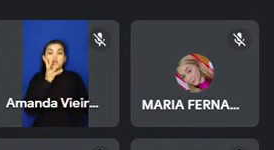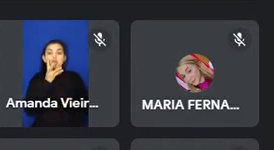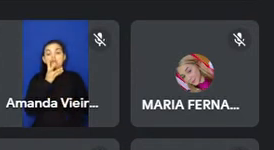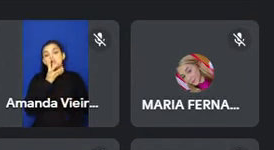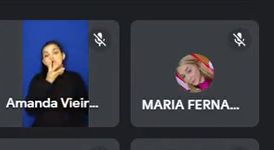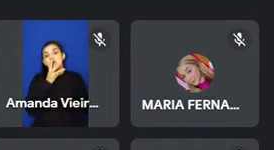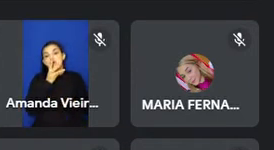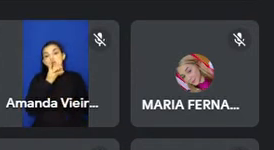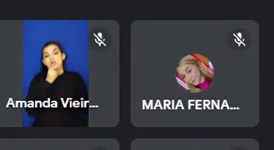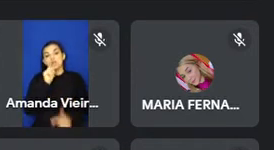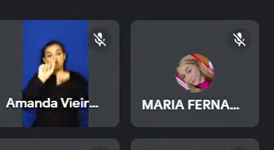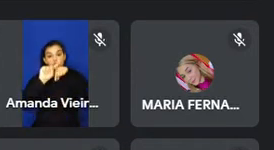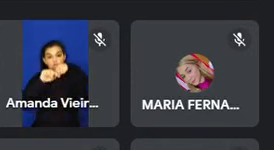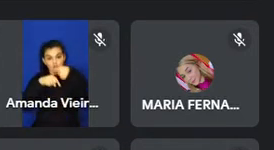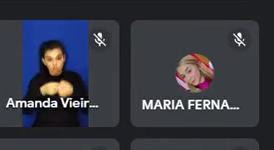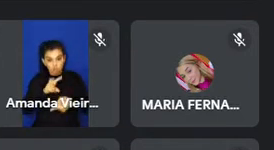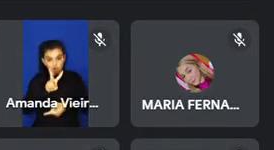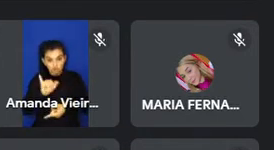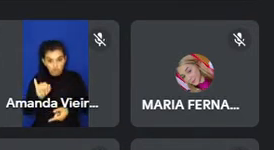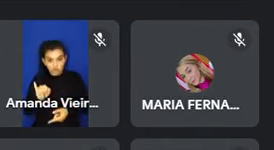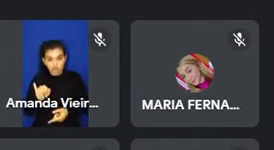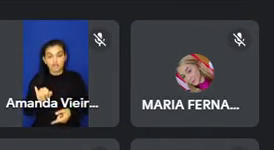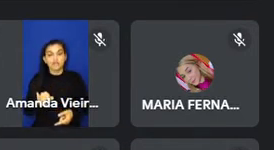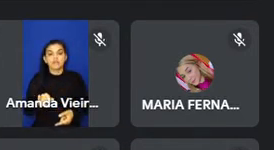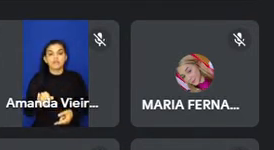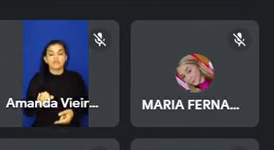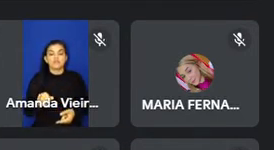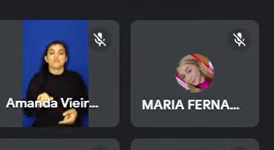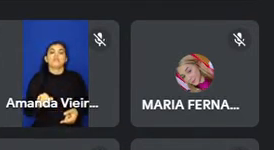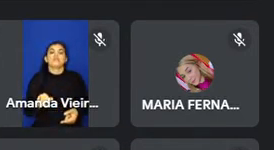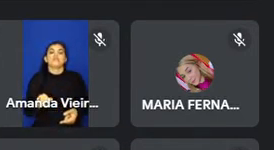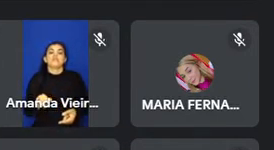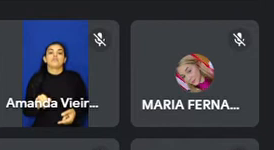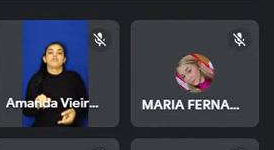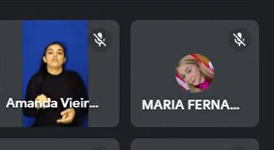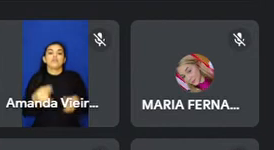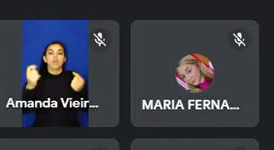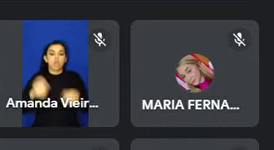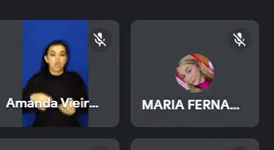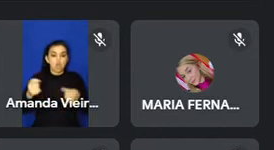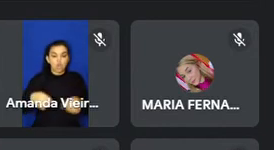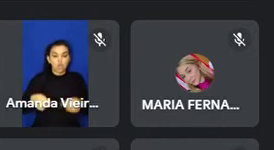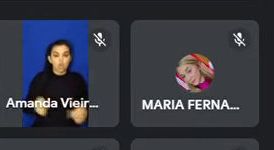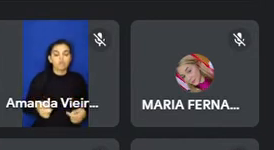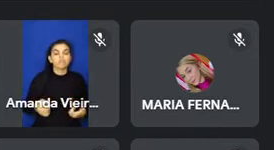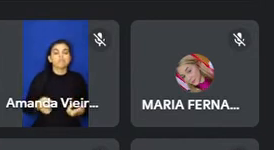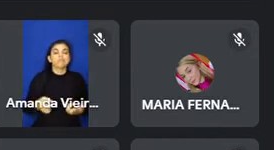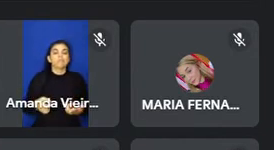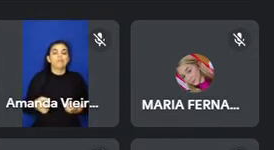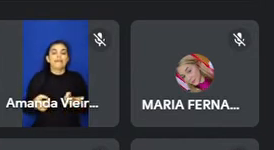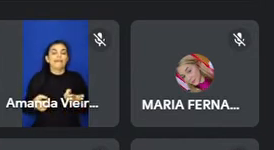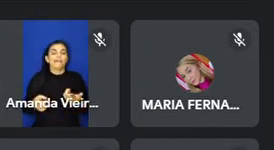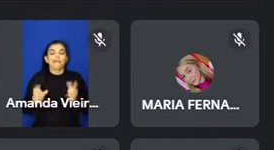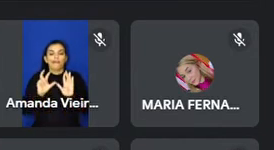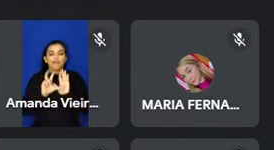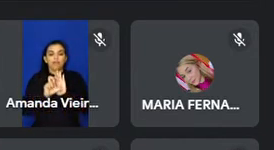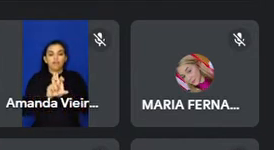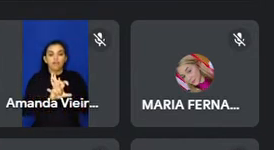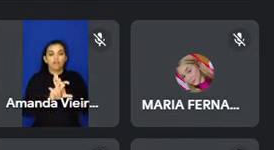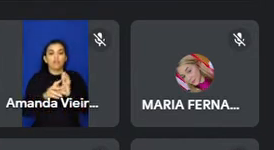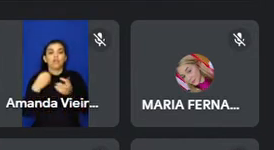causar uma reação. De início, que é justamente para combater a toxina do veneno, ou para combater o antígeno